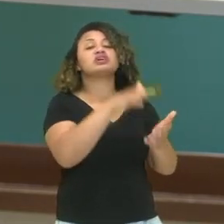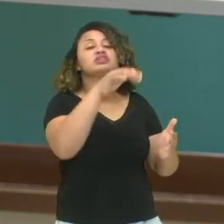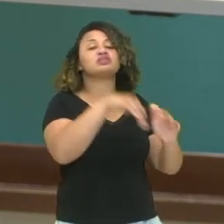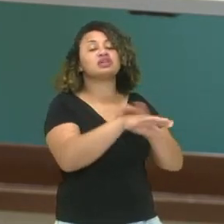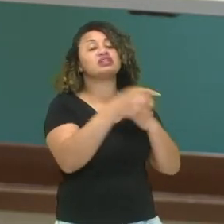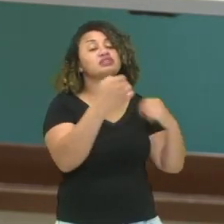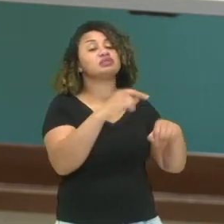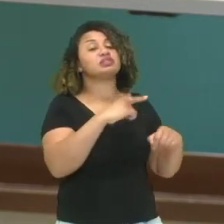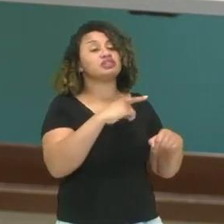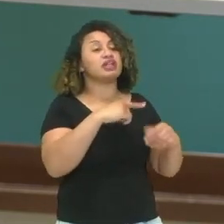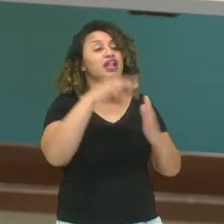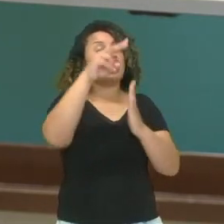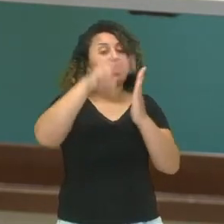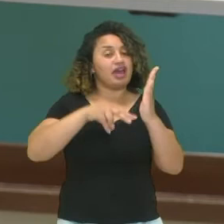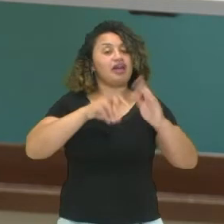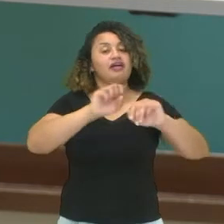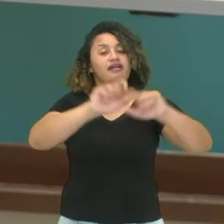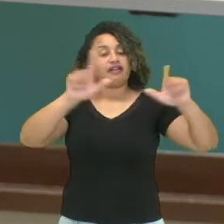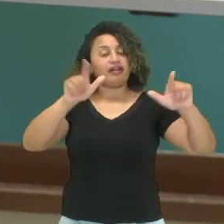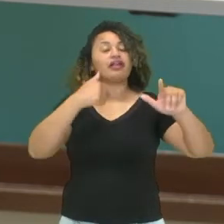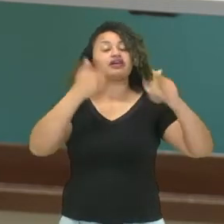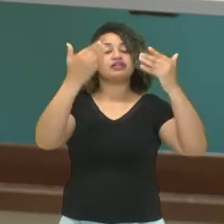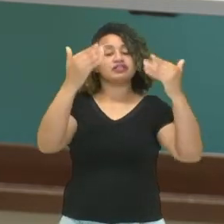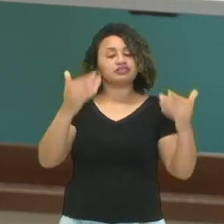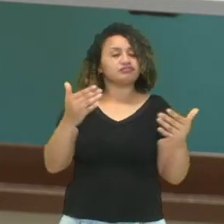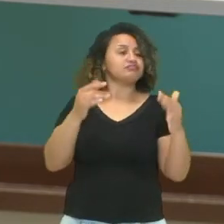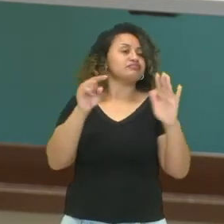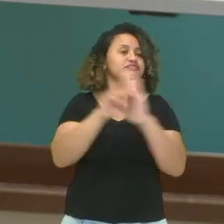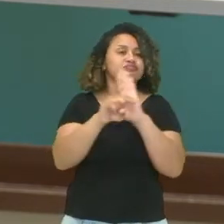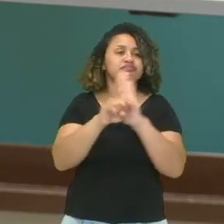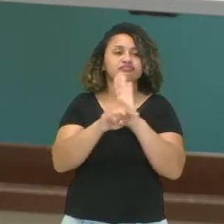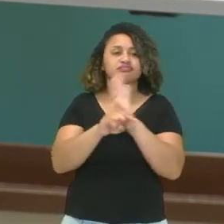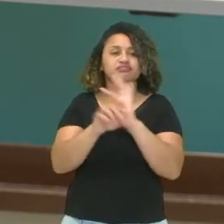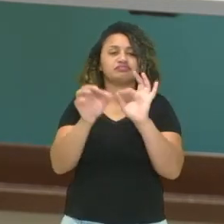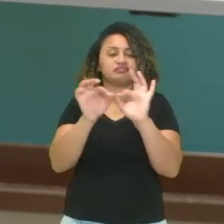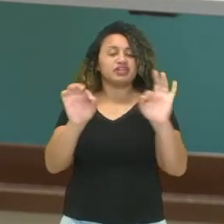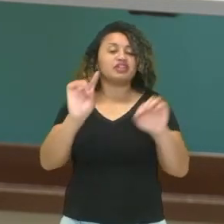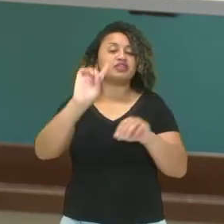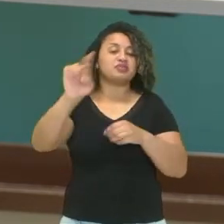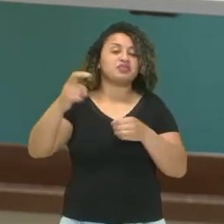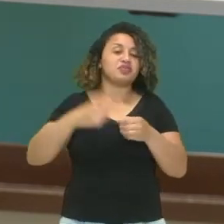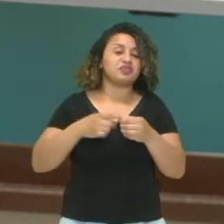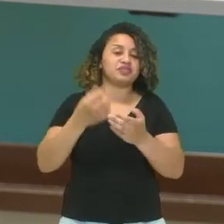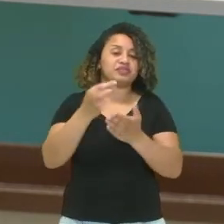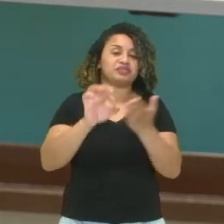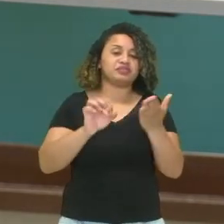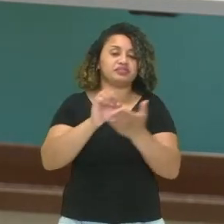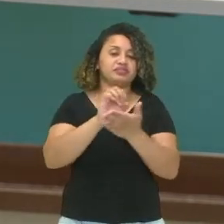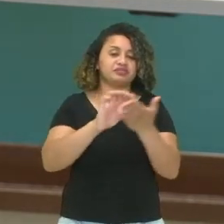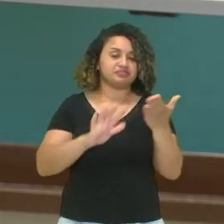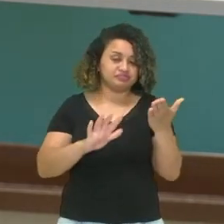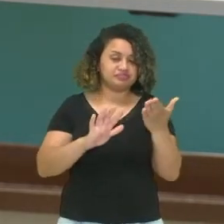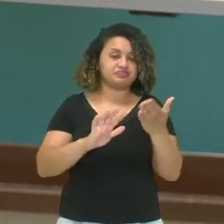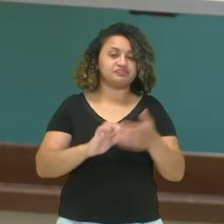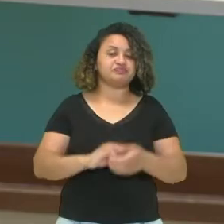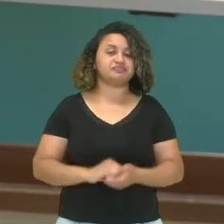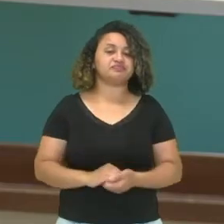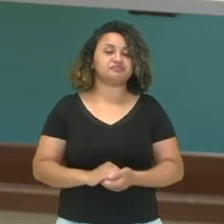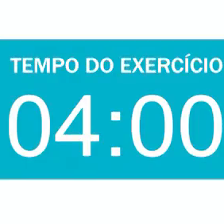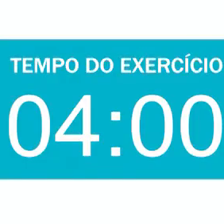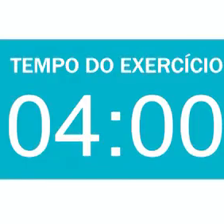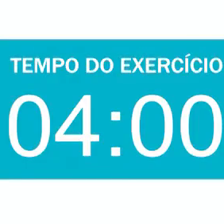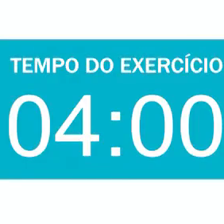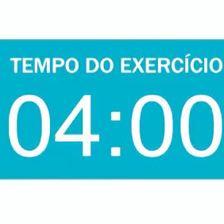com cuidado, analisem, são contas bem simples que eles vão fazer e já voltamos a conferir o resultado.